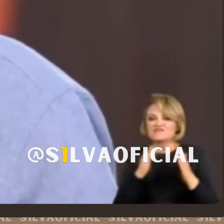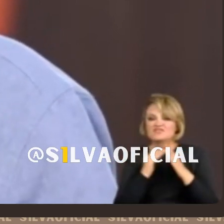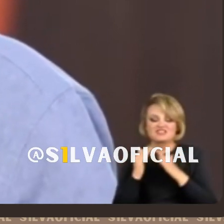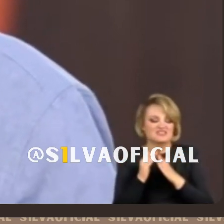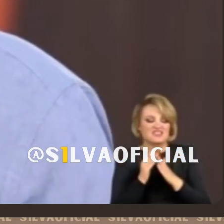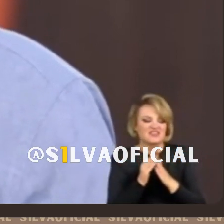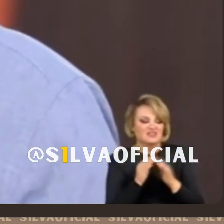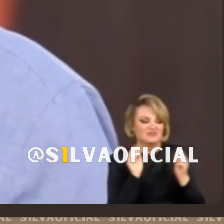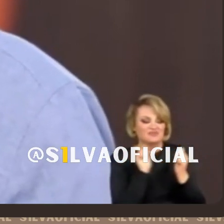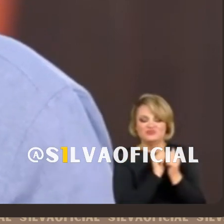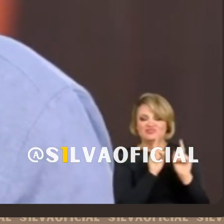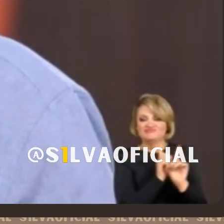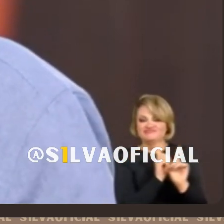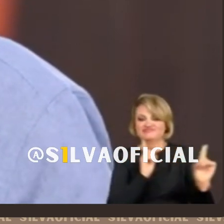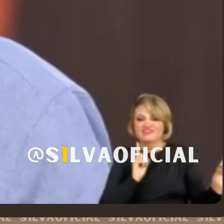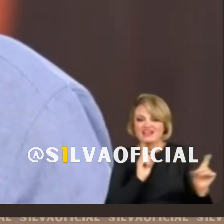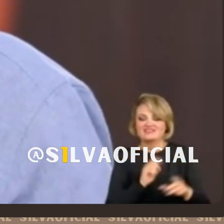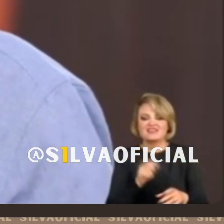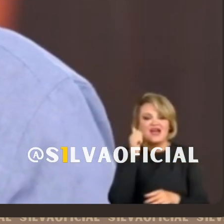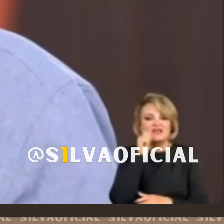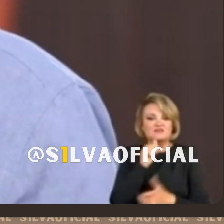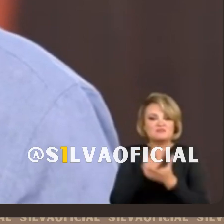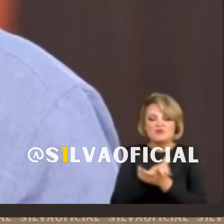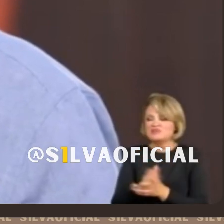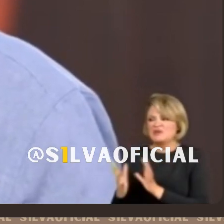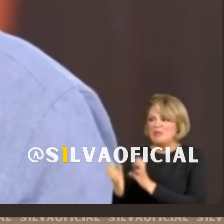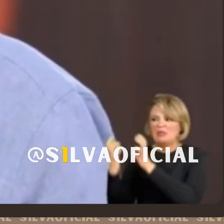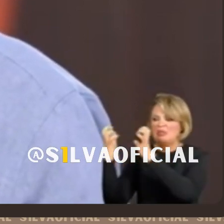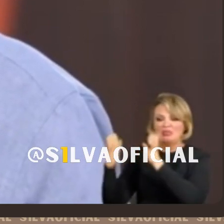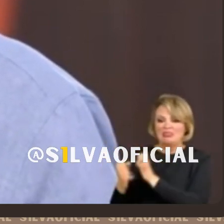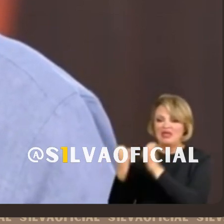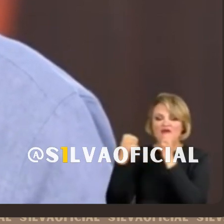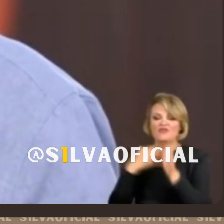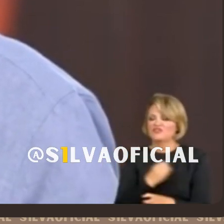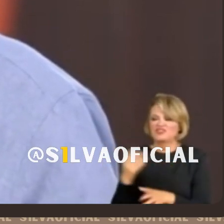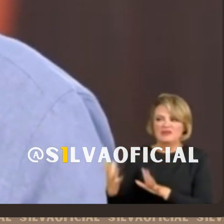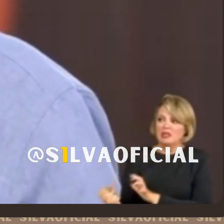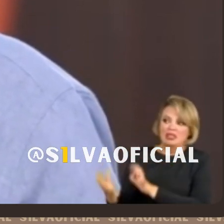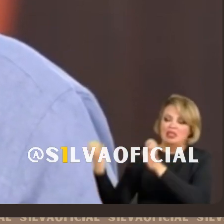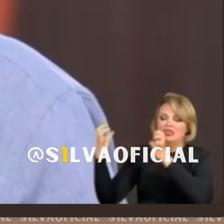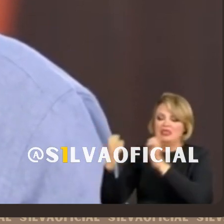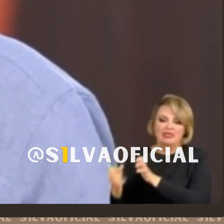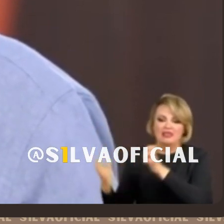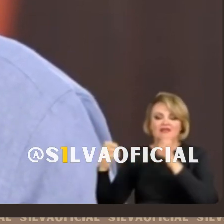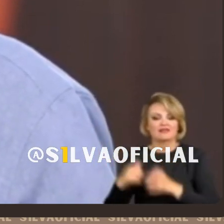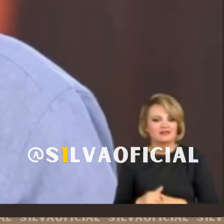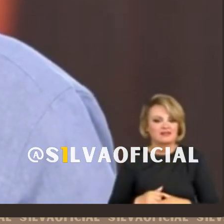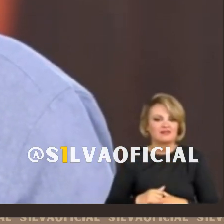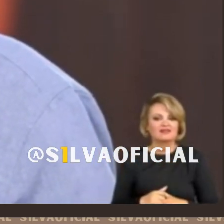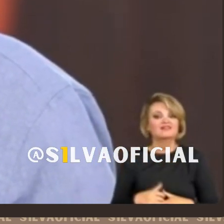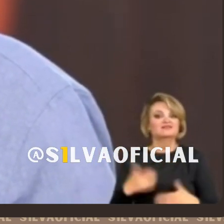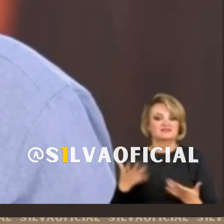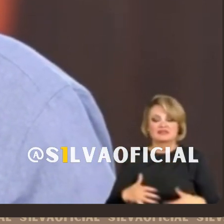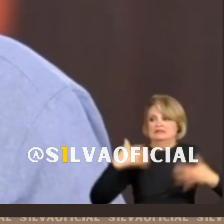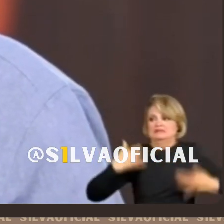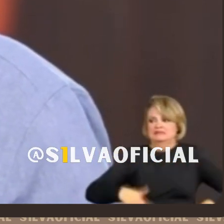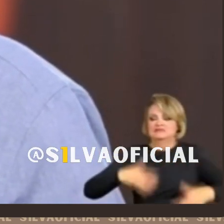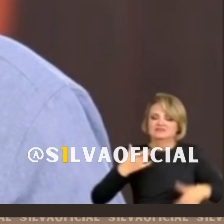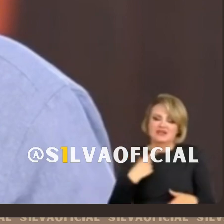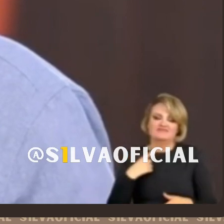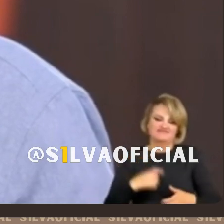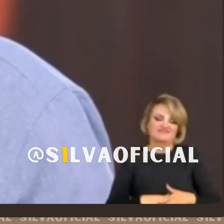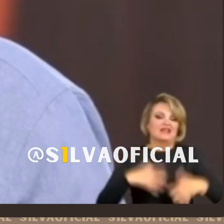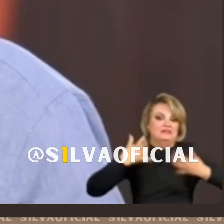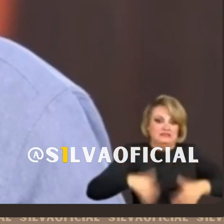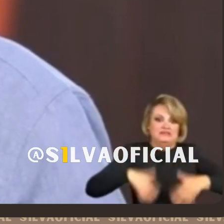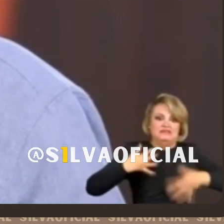a brigar com você, às vezes os filhos começam a brigar. Então é um desespero. É um desespero. Eu lembro que uma vez eu saí para procurar